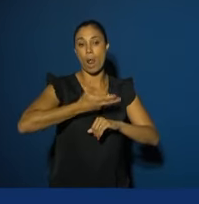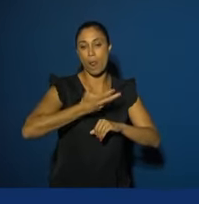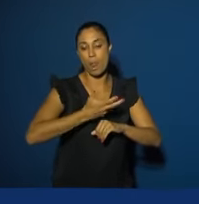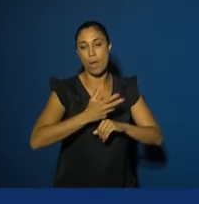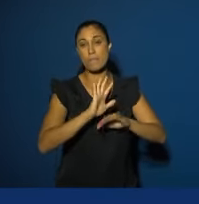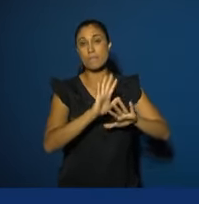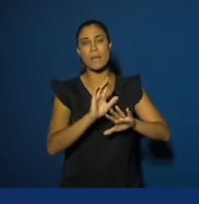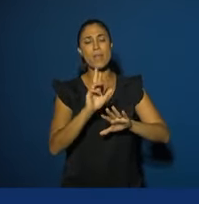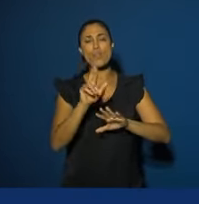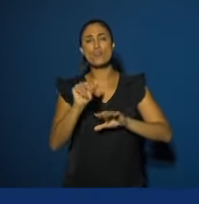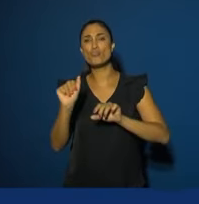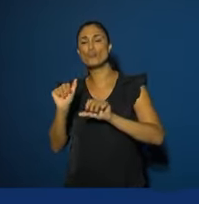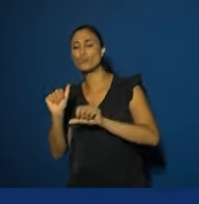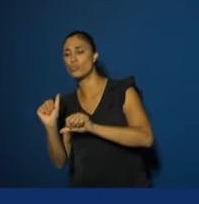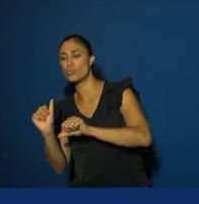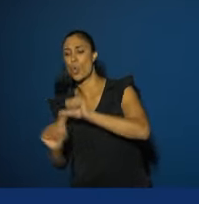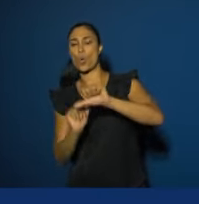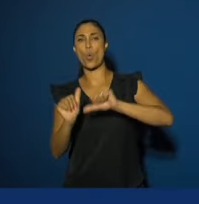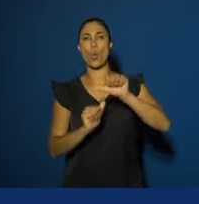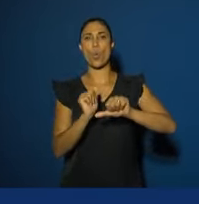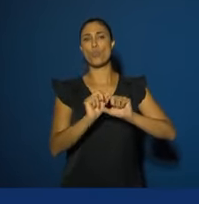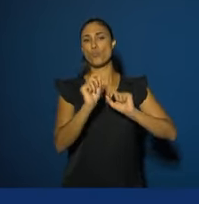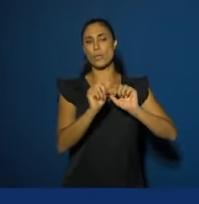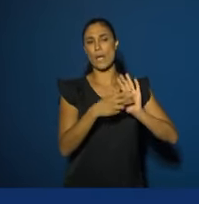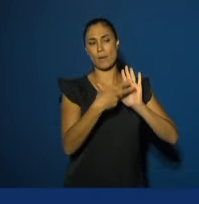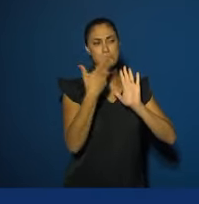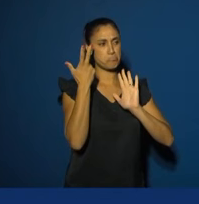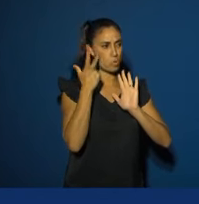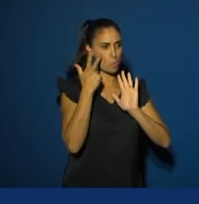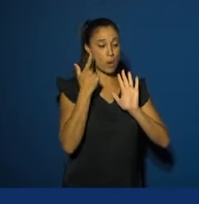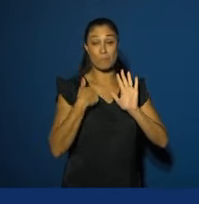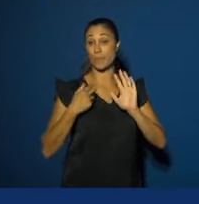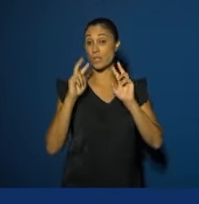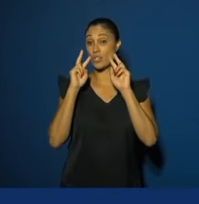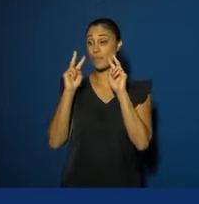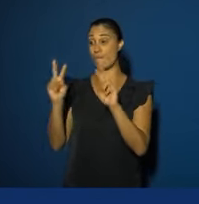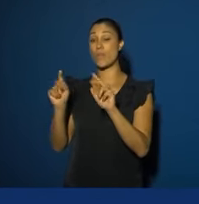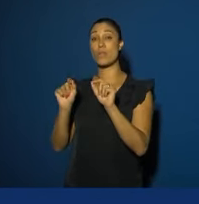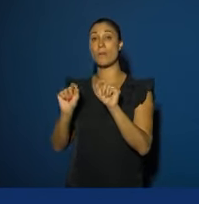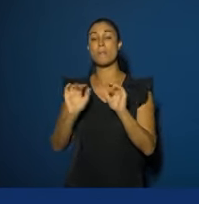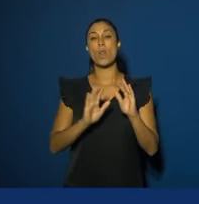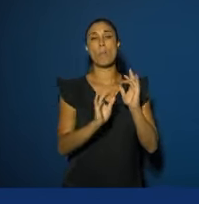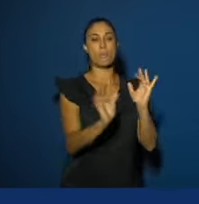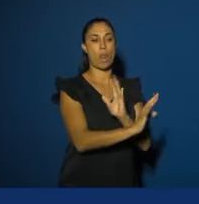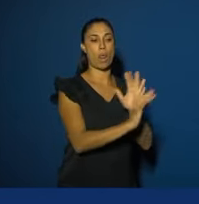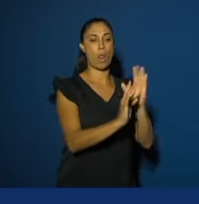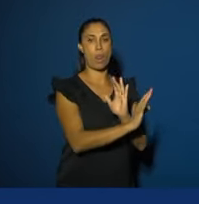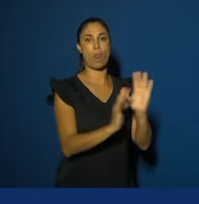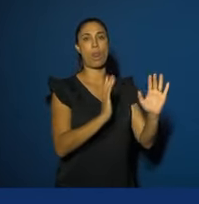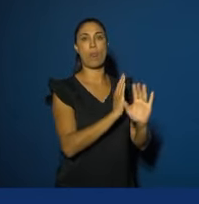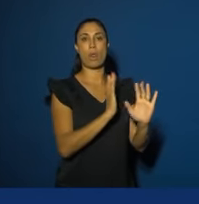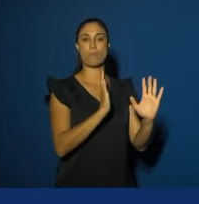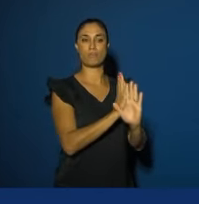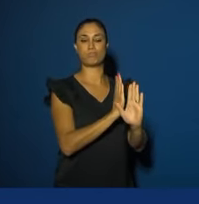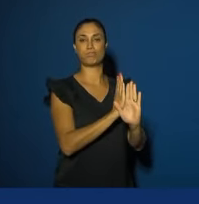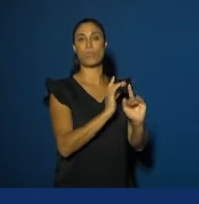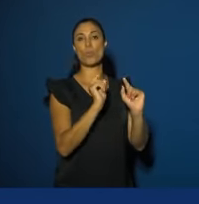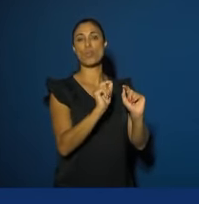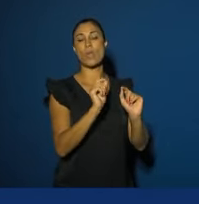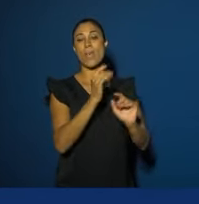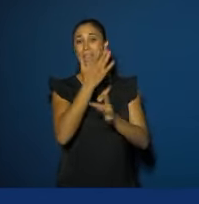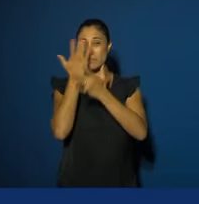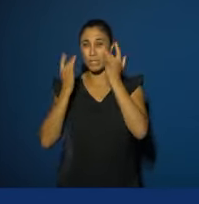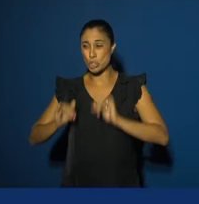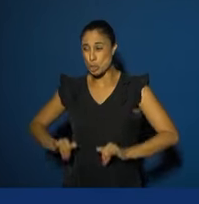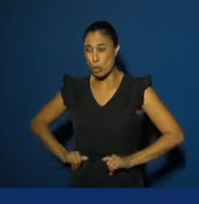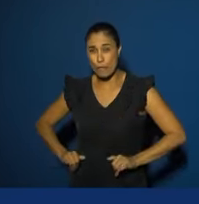Trocou as tendências a gente viu Eh até pelo lockdown que a gente sofreu e tudo mais as pessoas